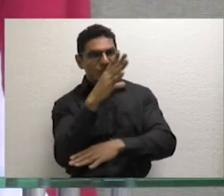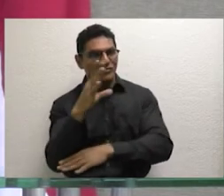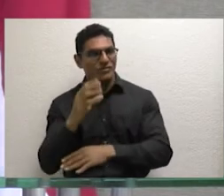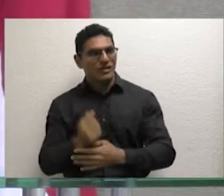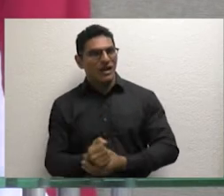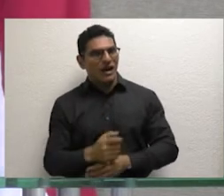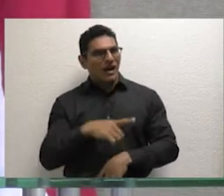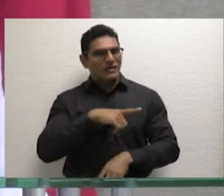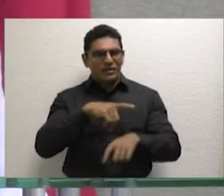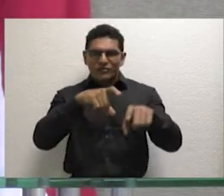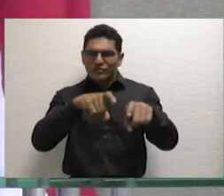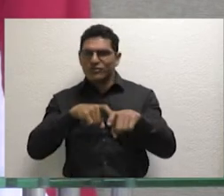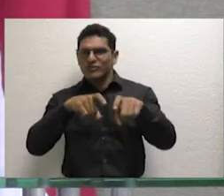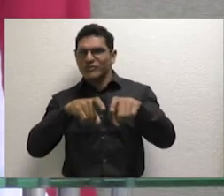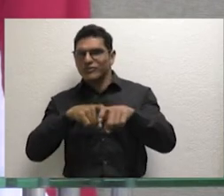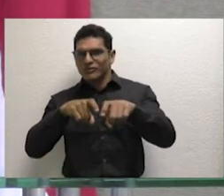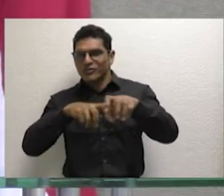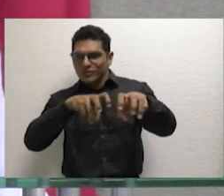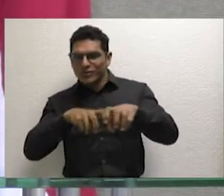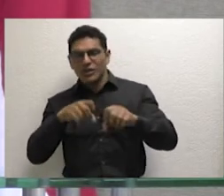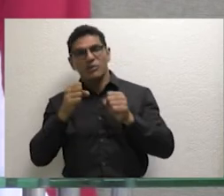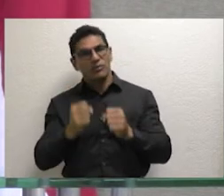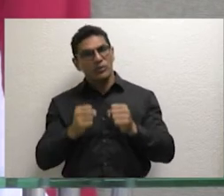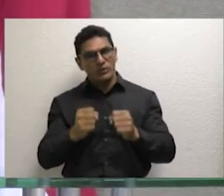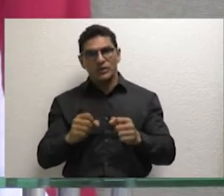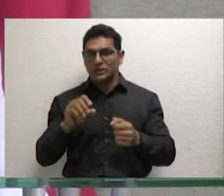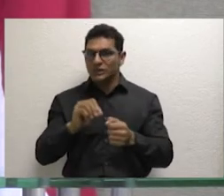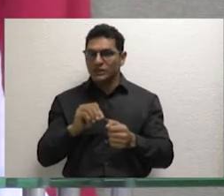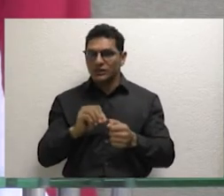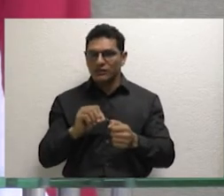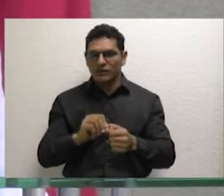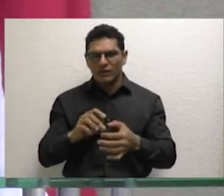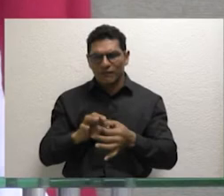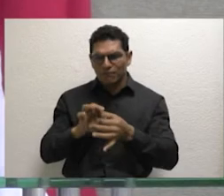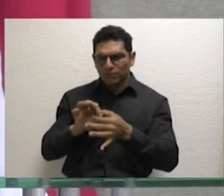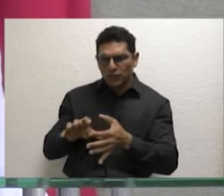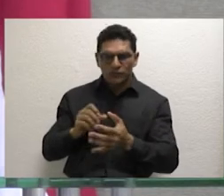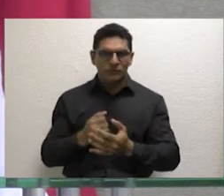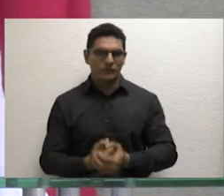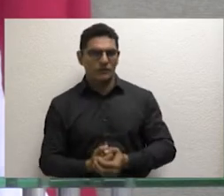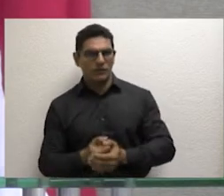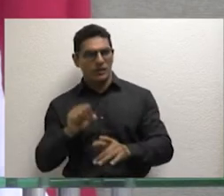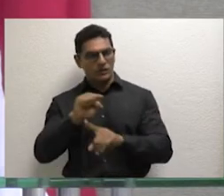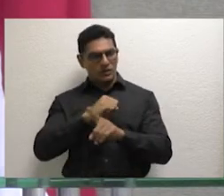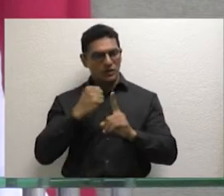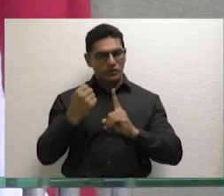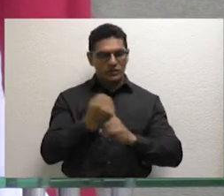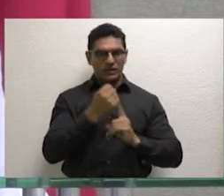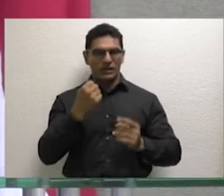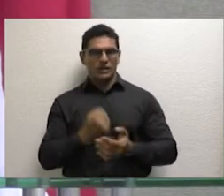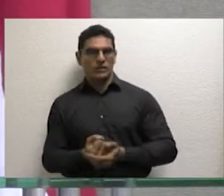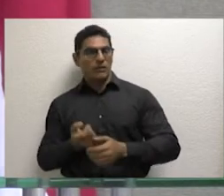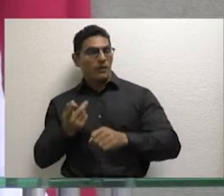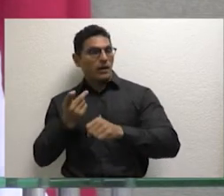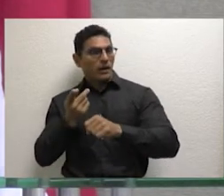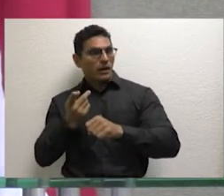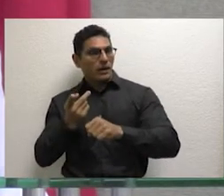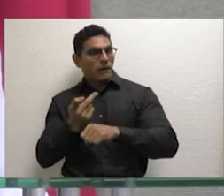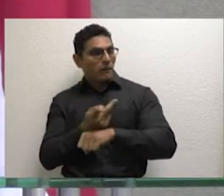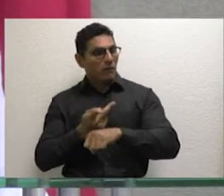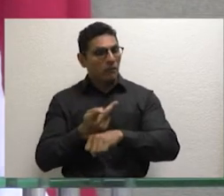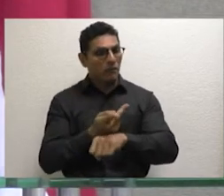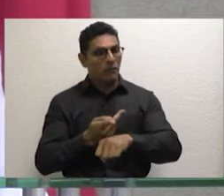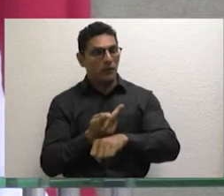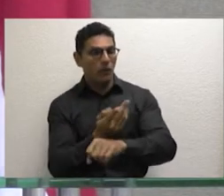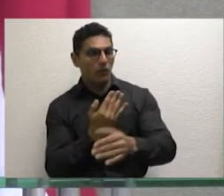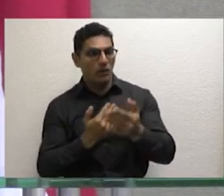agrícolas e agropecuária que poderiam ser lançadas mão pela nossa sociedade para buscar o seu